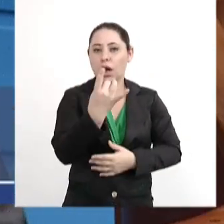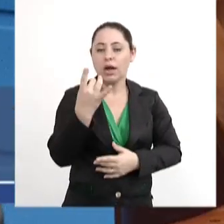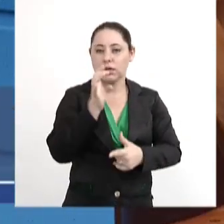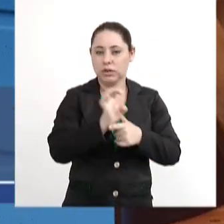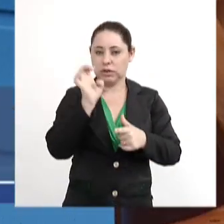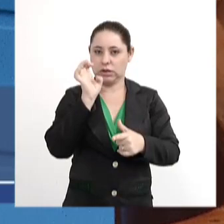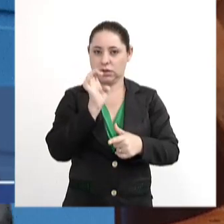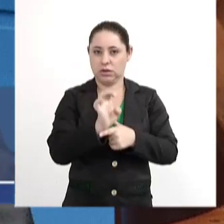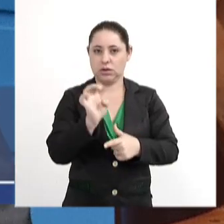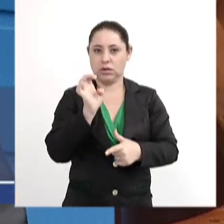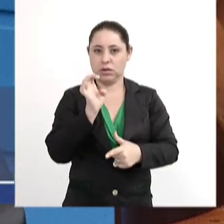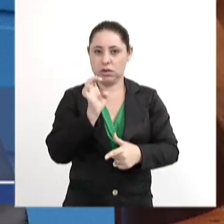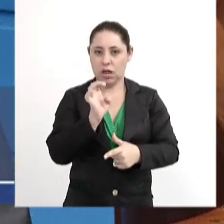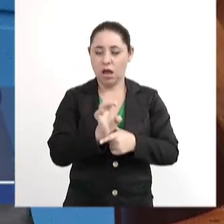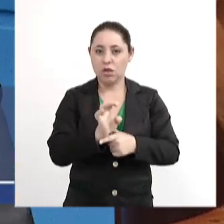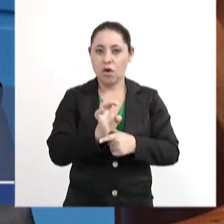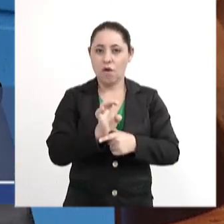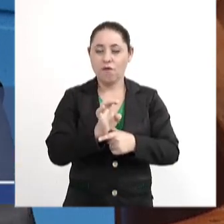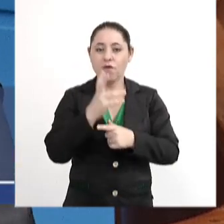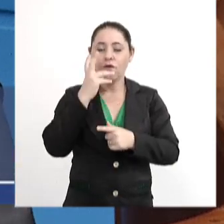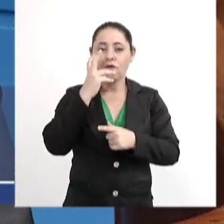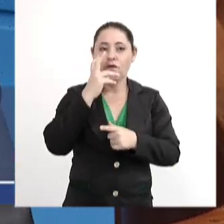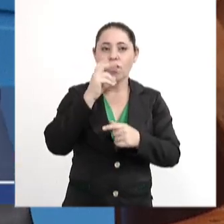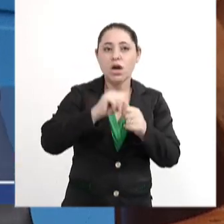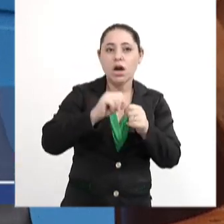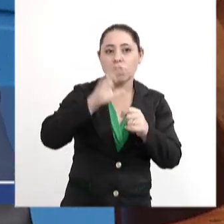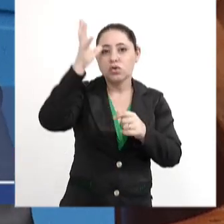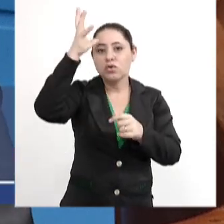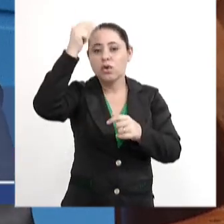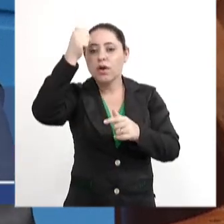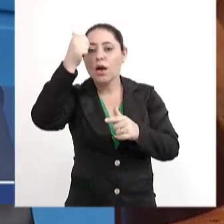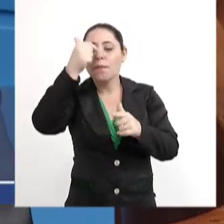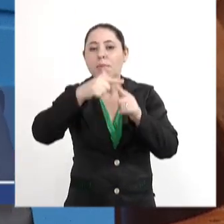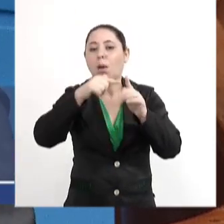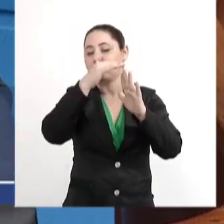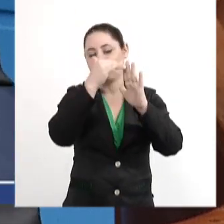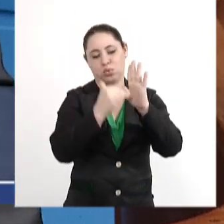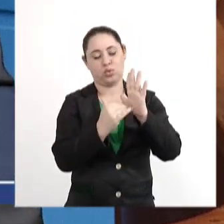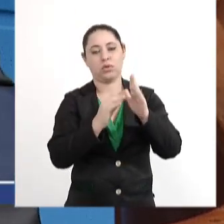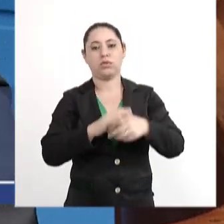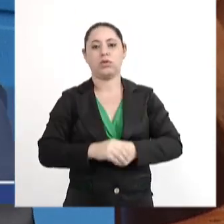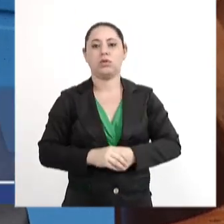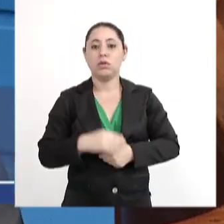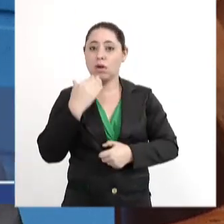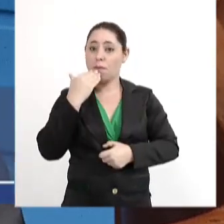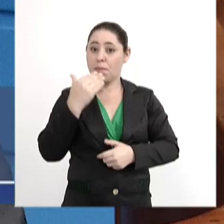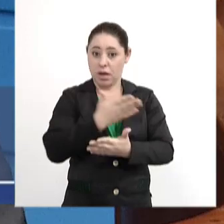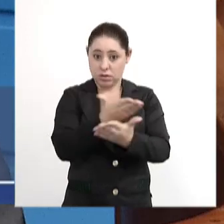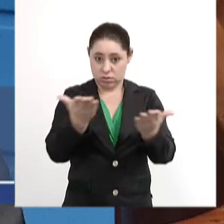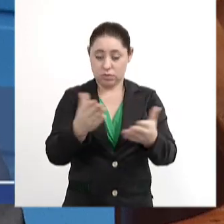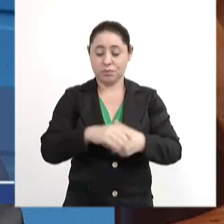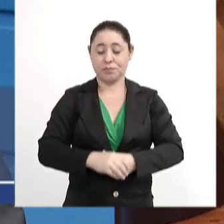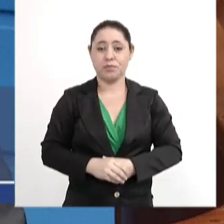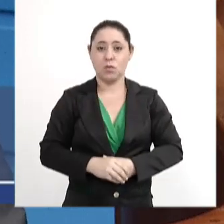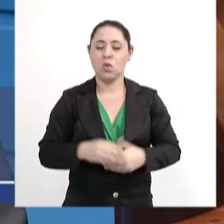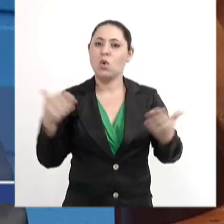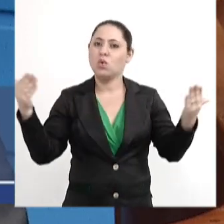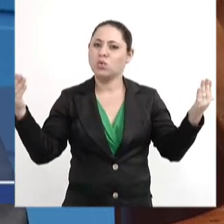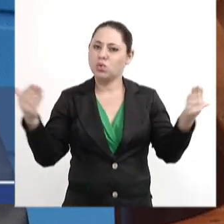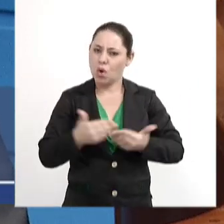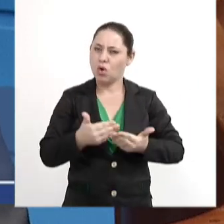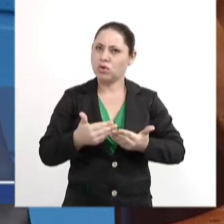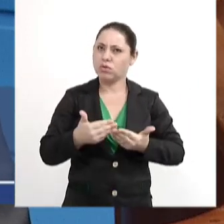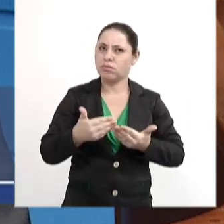estado vai adotar o procedimento que queira. O que eu peço a Vossas Excelências é que hoje